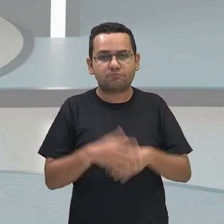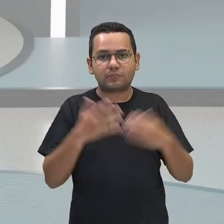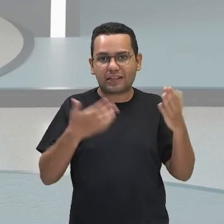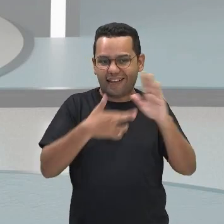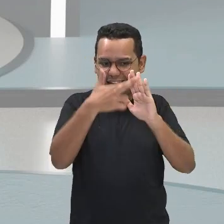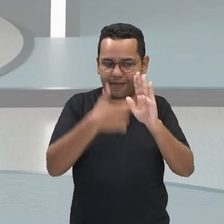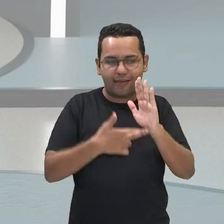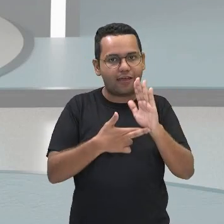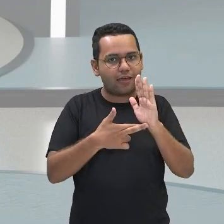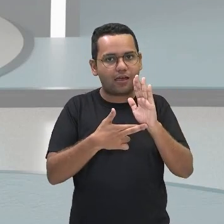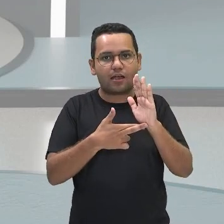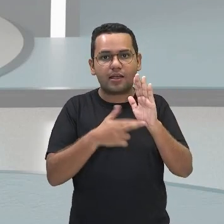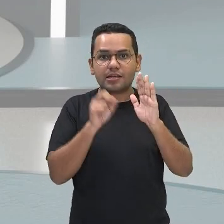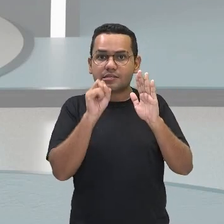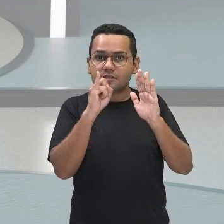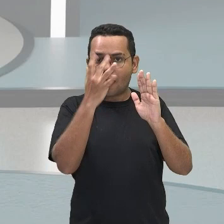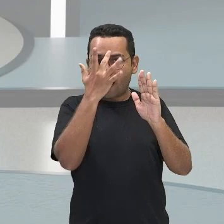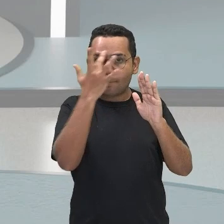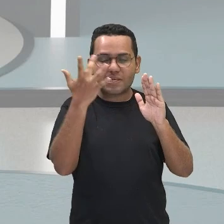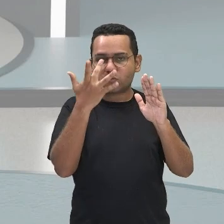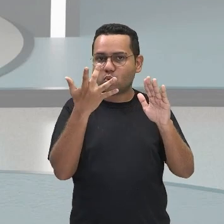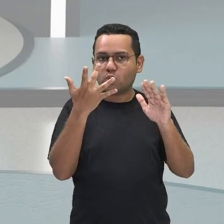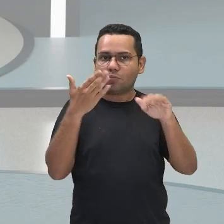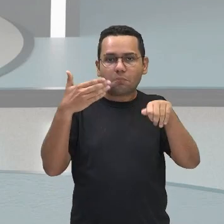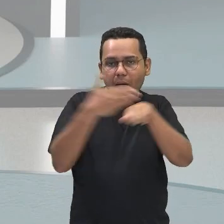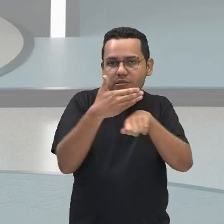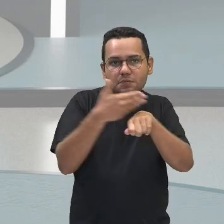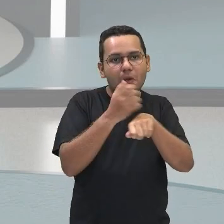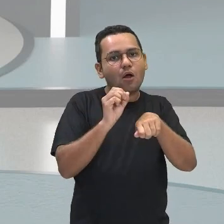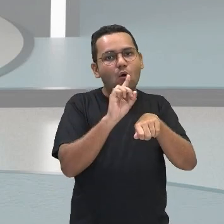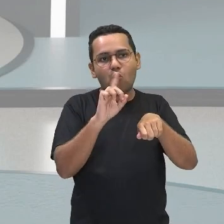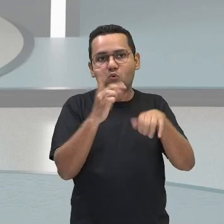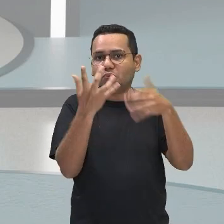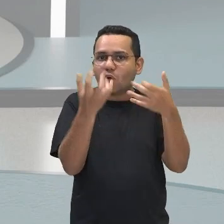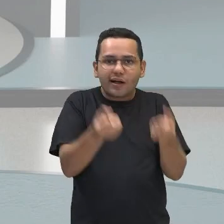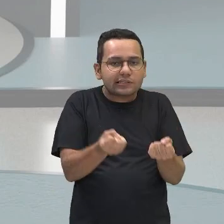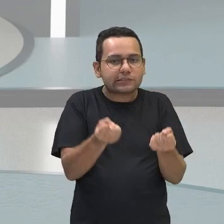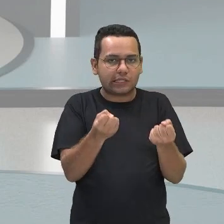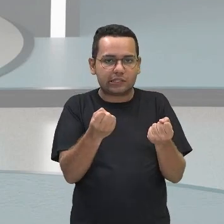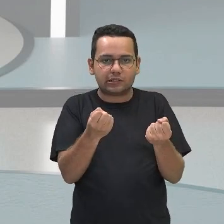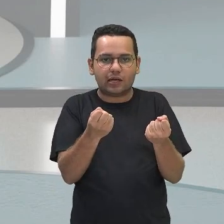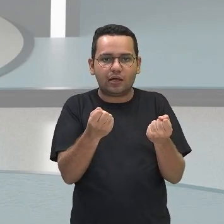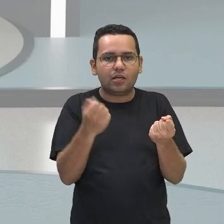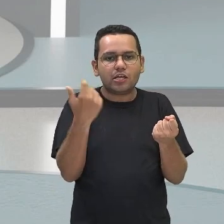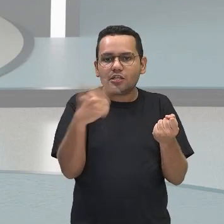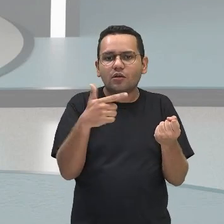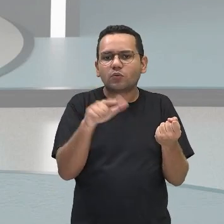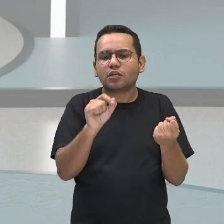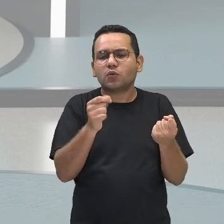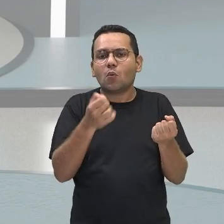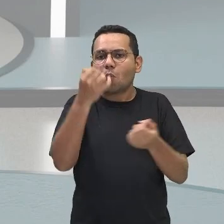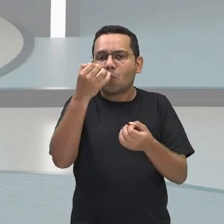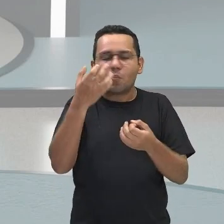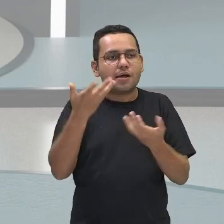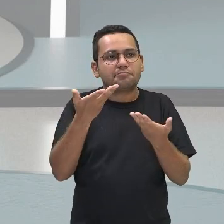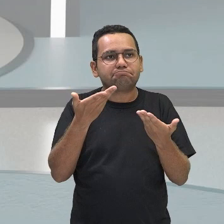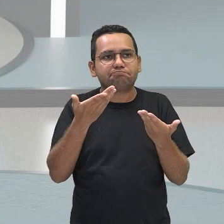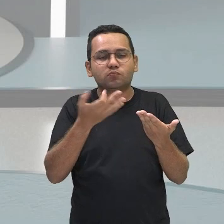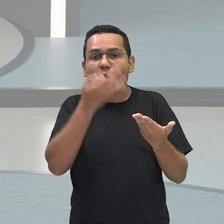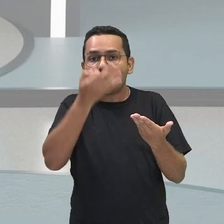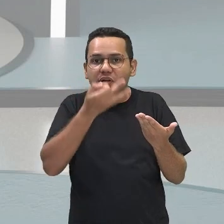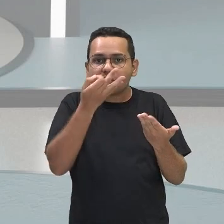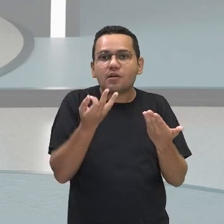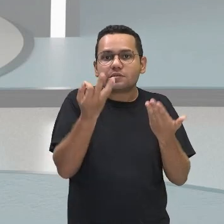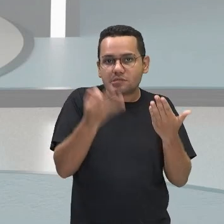a fuga ou, né, sem uma justificativa válida. A recusa ou a falha em que